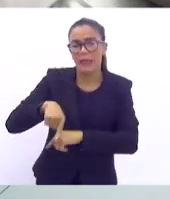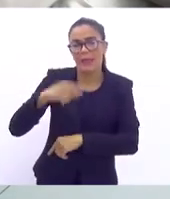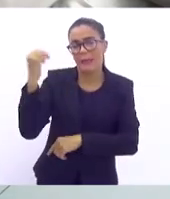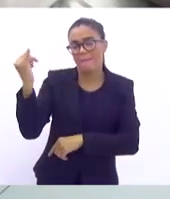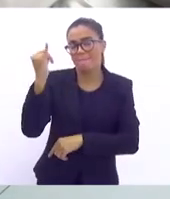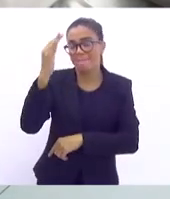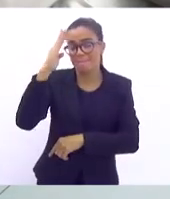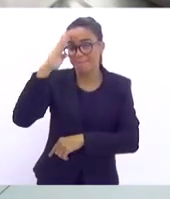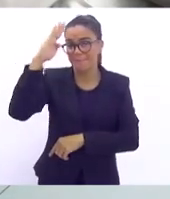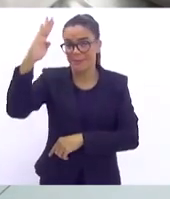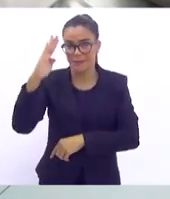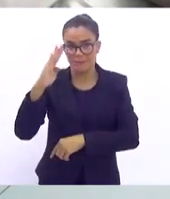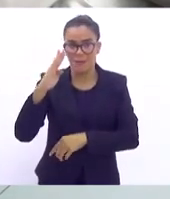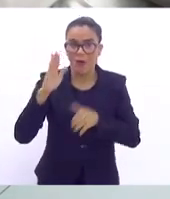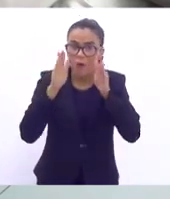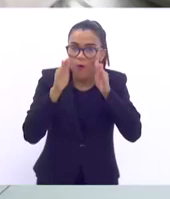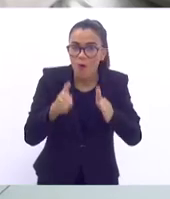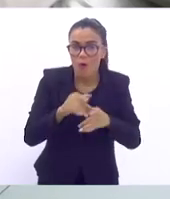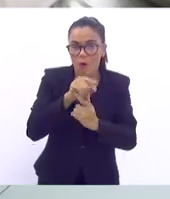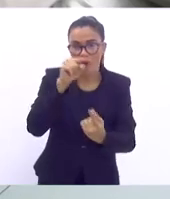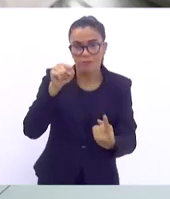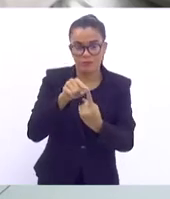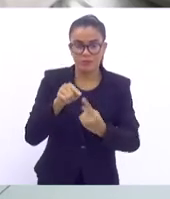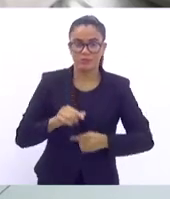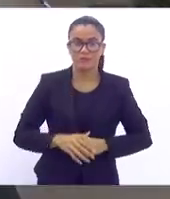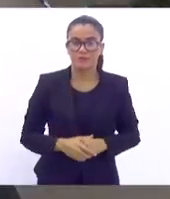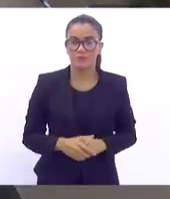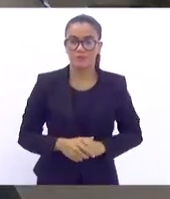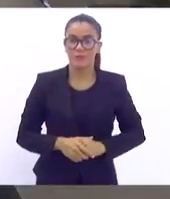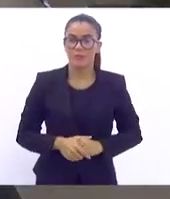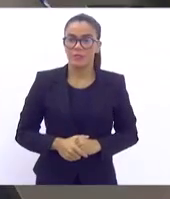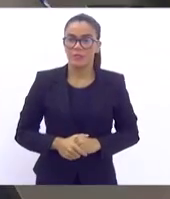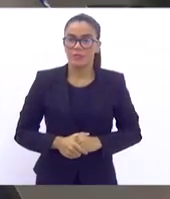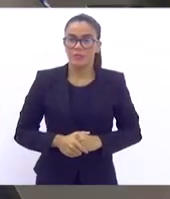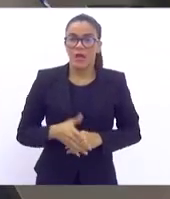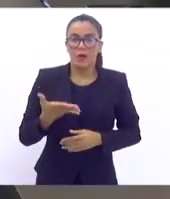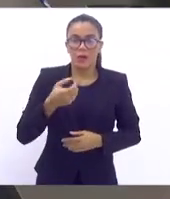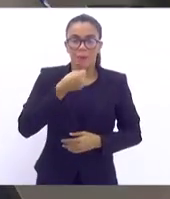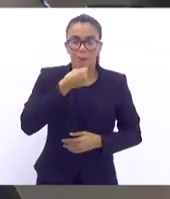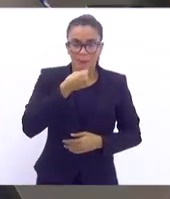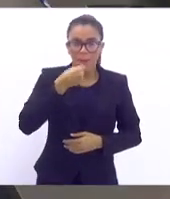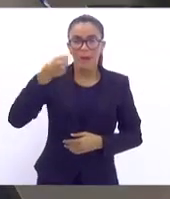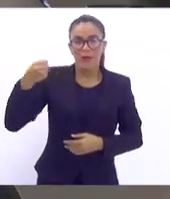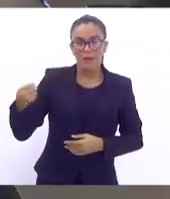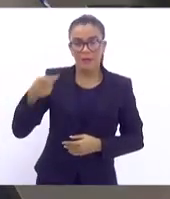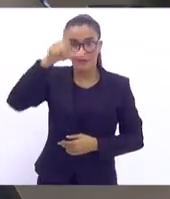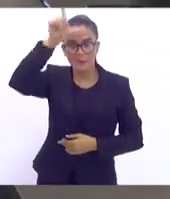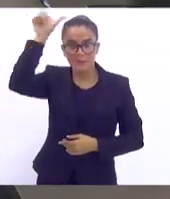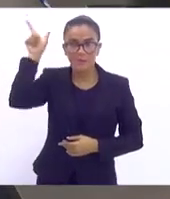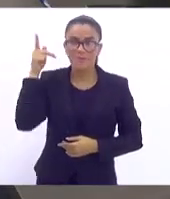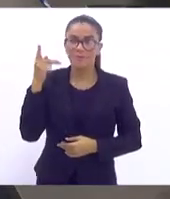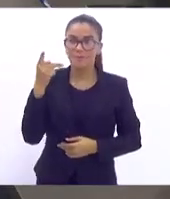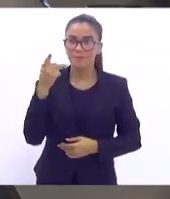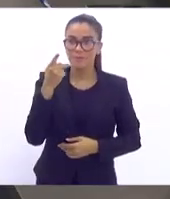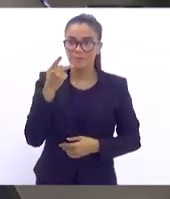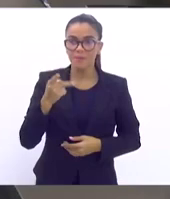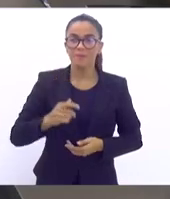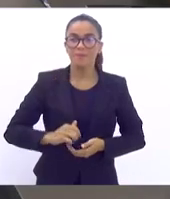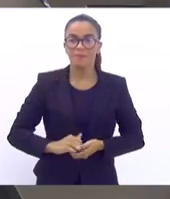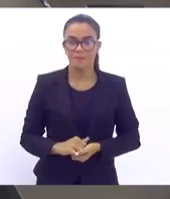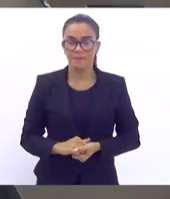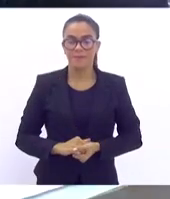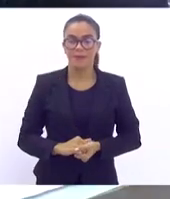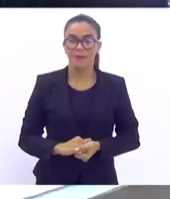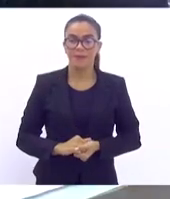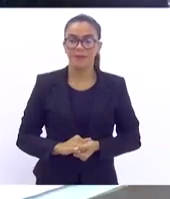centralidades do papel que as diferentes ocupam vou passar a palavra Deputado Luiz Paulo e os demais colegas também queiram se inscrever para discussão de